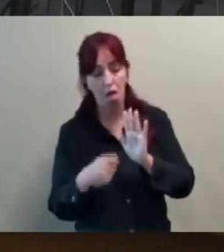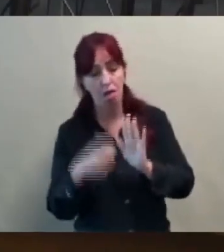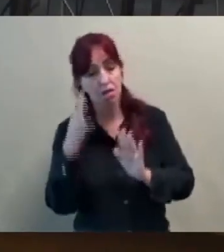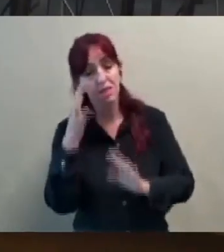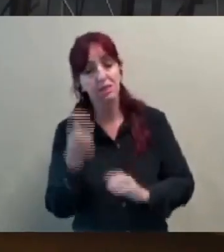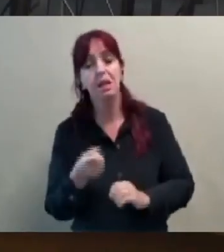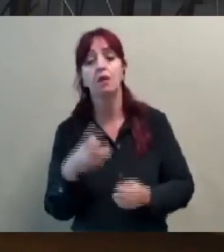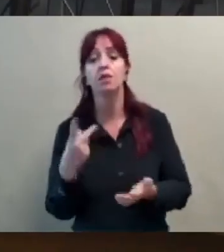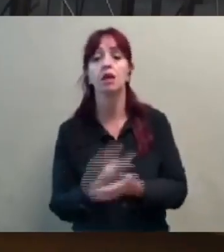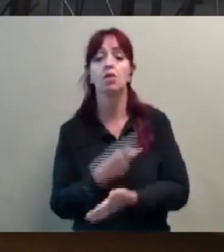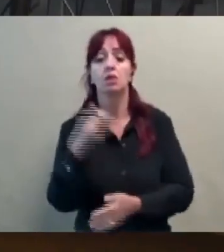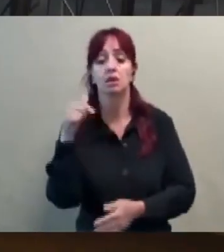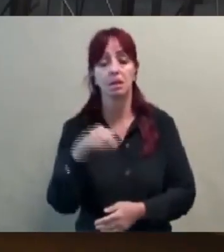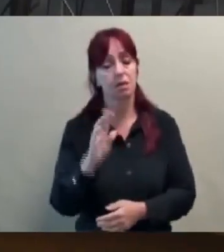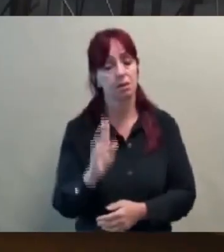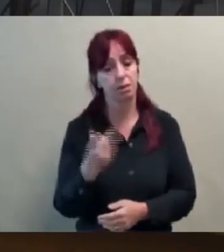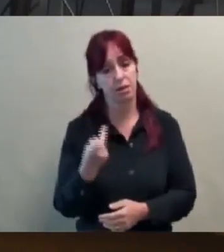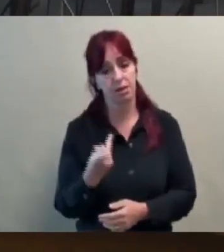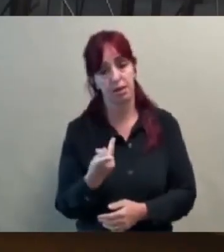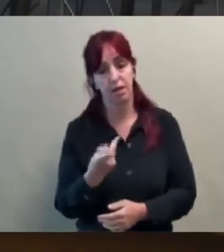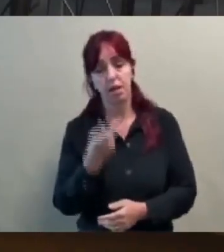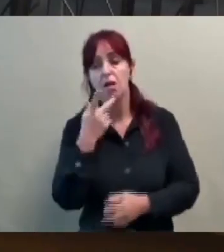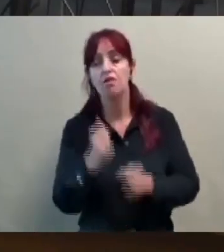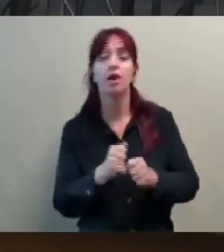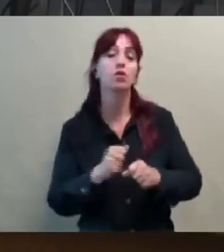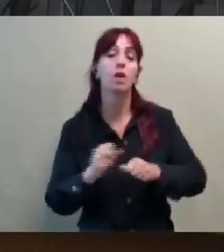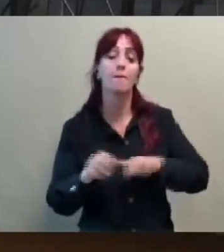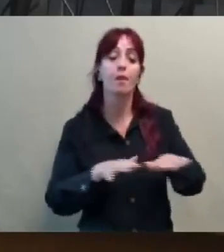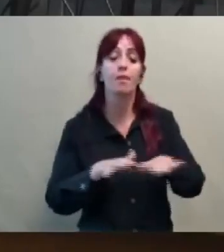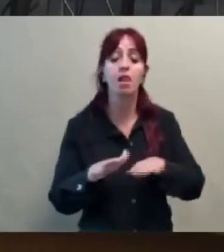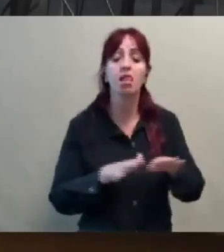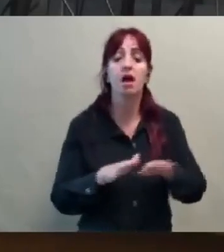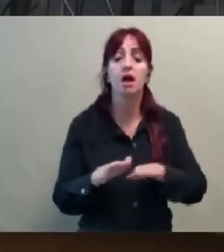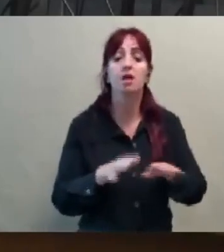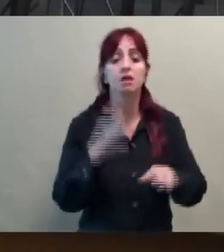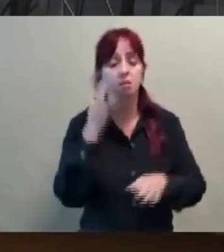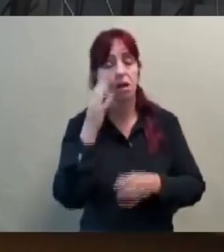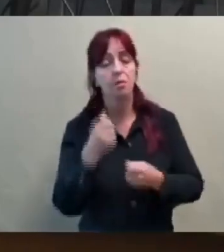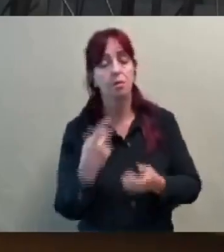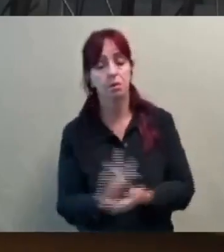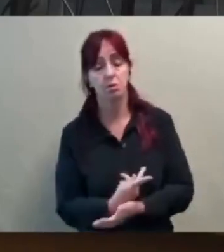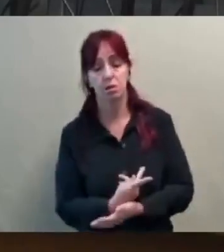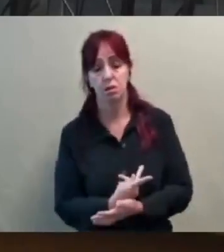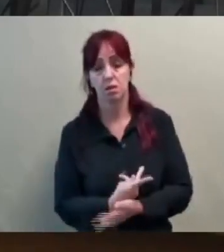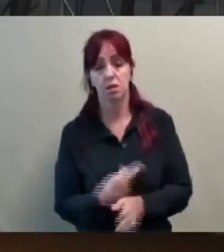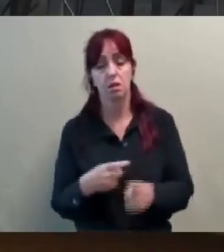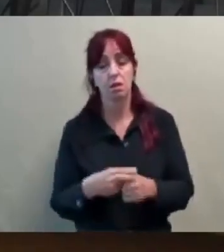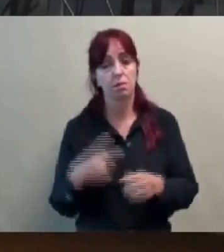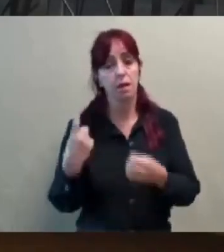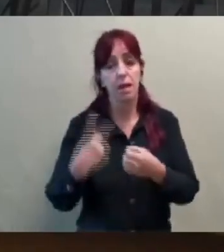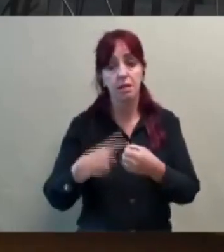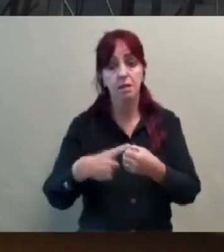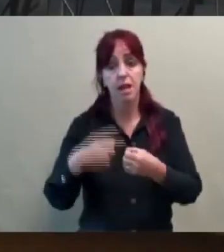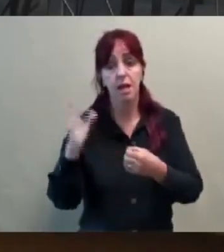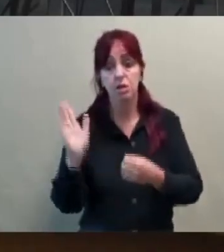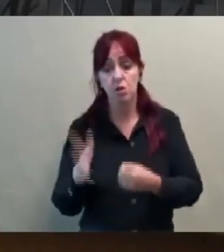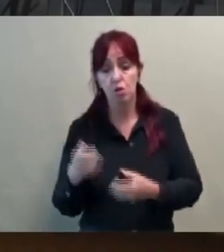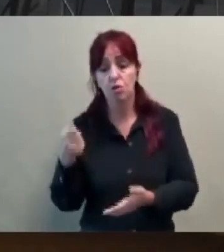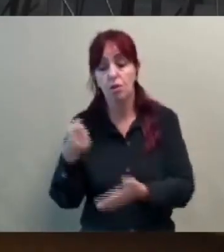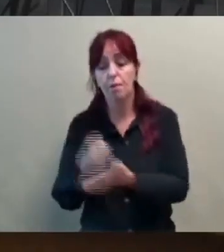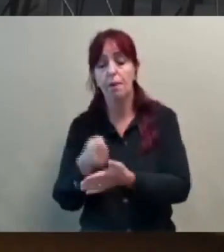dessa cidade. Quando a gente fala em mobilidade, a gente sabe exatamente o que está acontecendo. A cidade hoje paga por